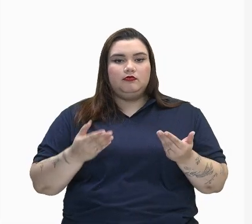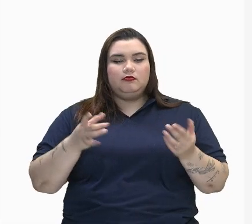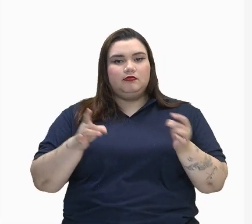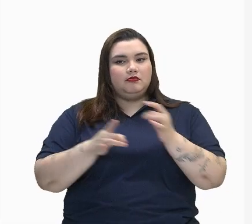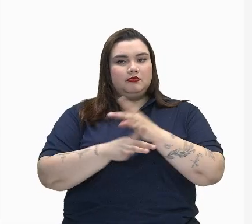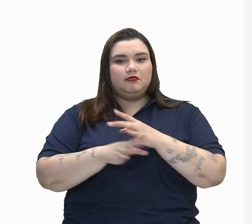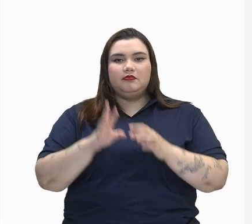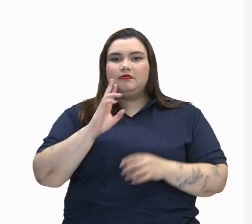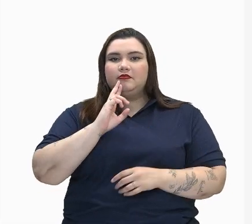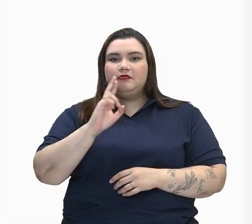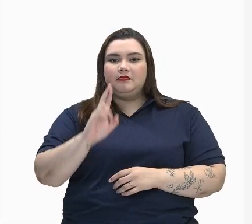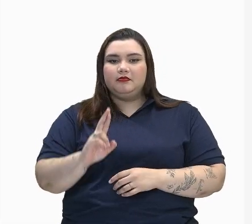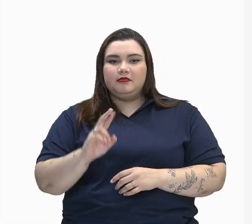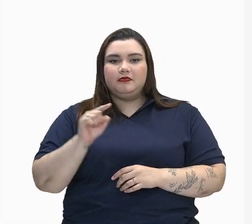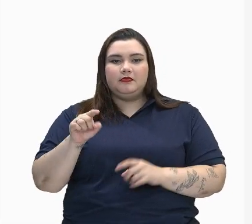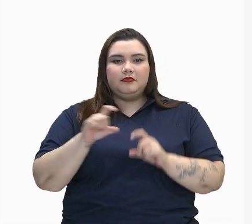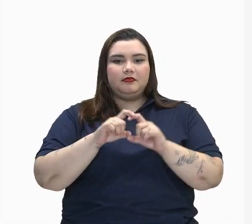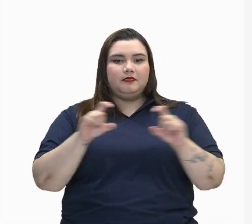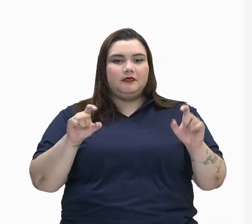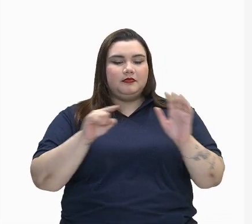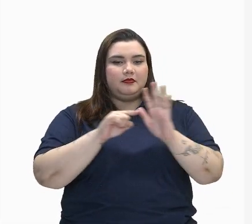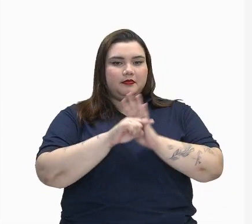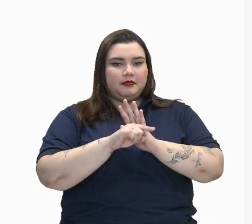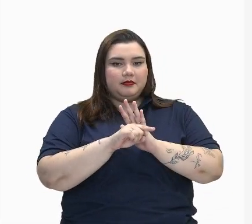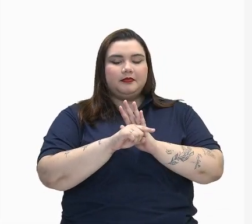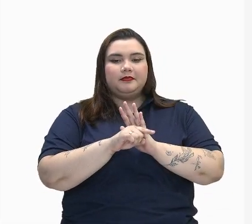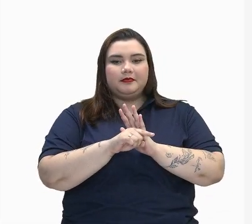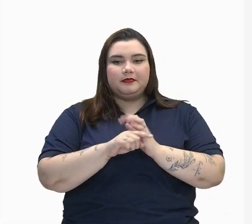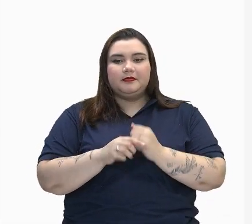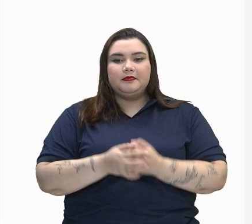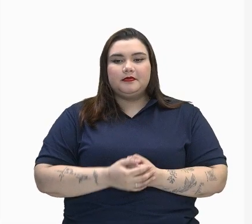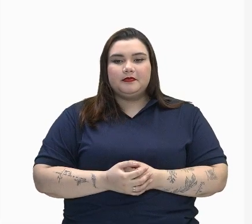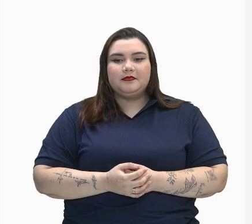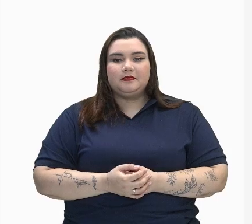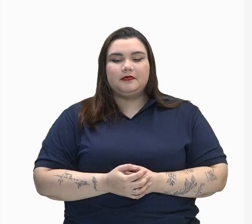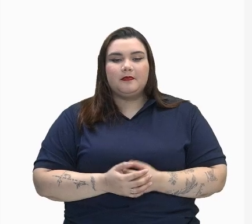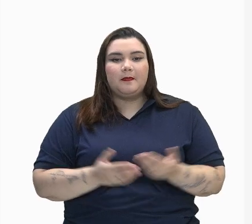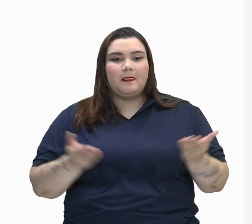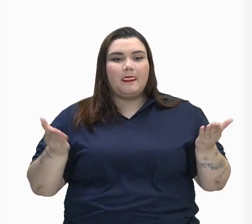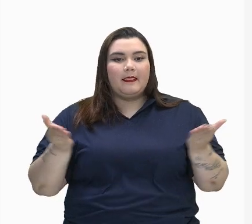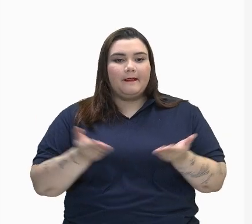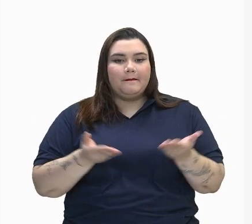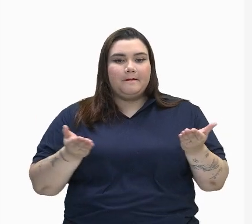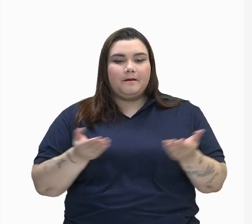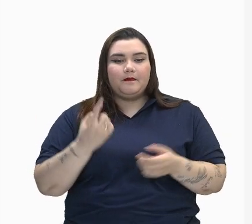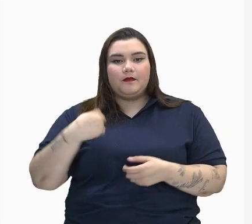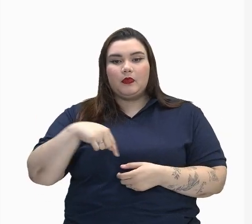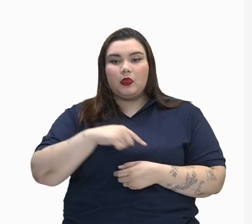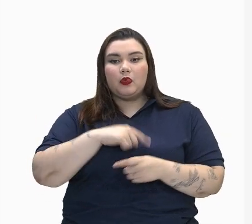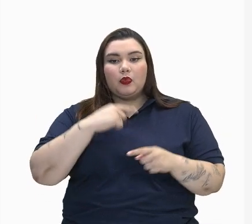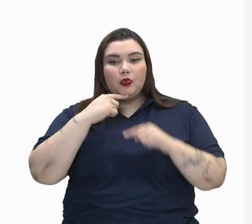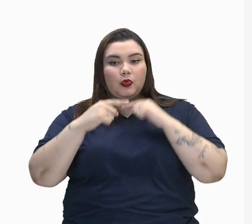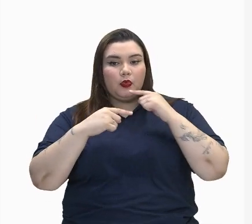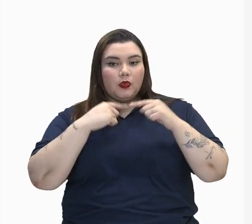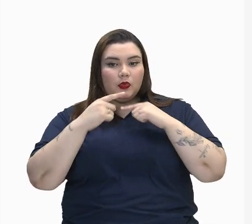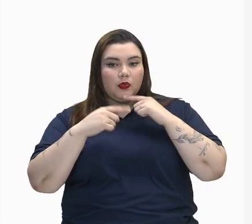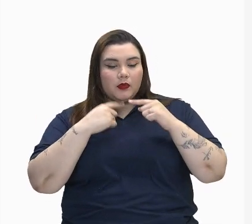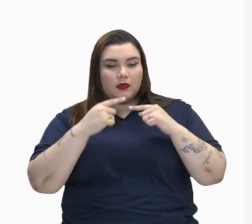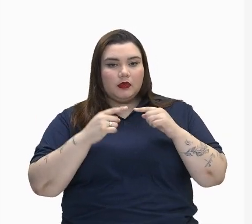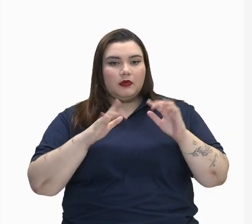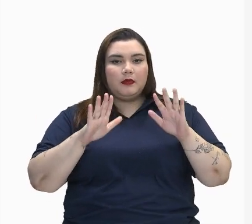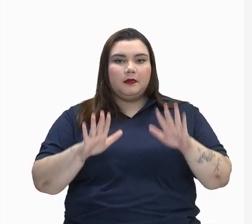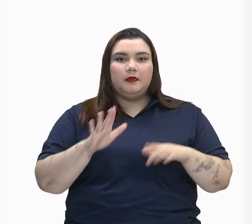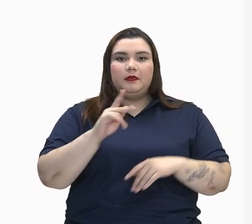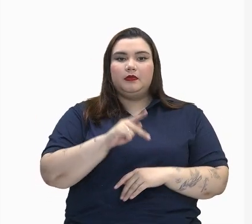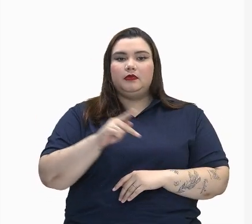respondemos aí a nossa questão, tá? A nossa aplicação. E agora, para tirar a dúvida,